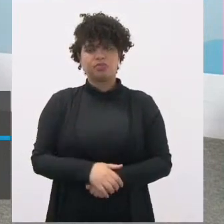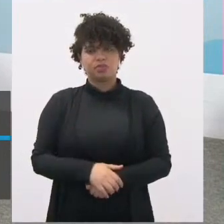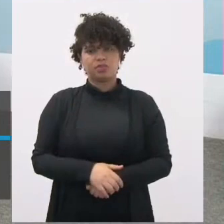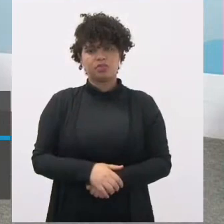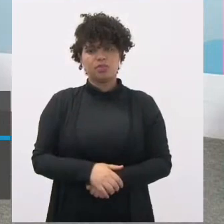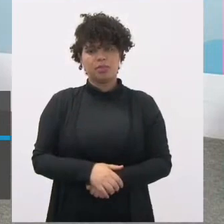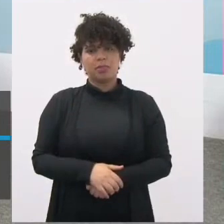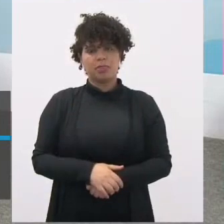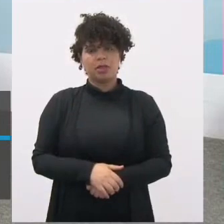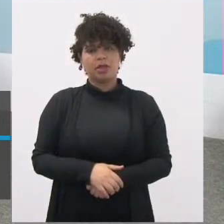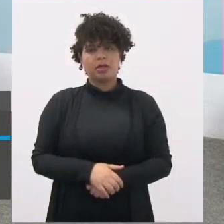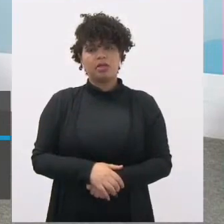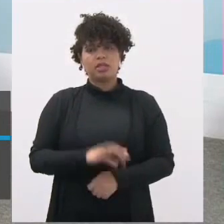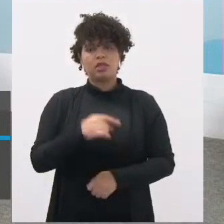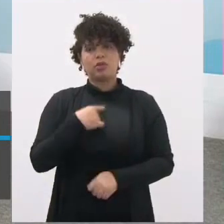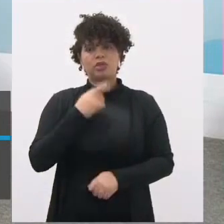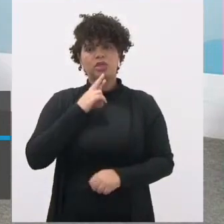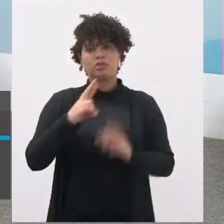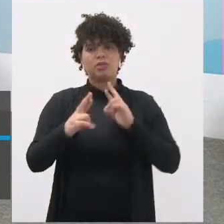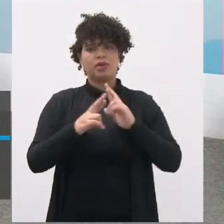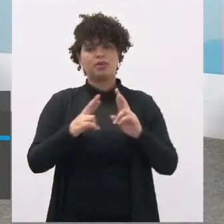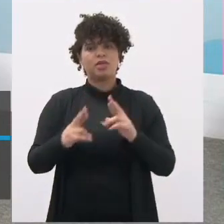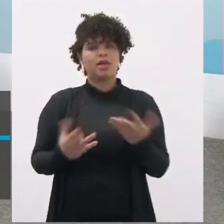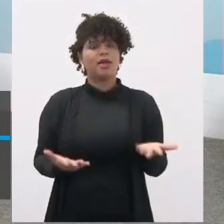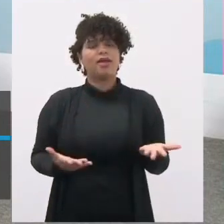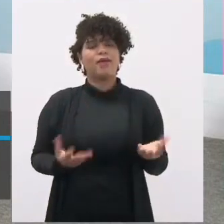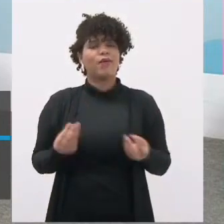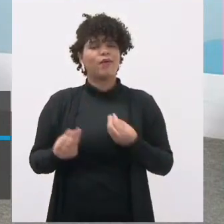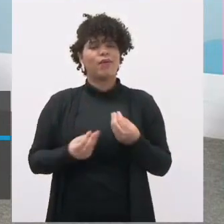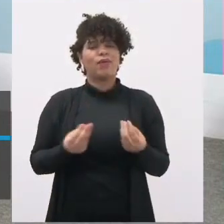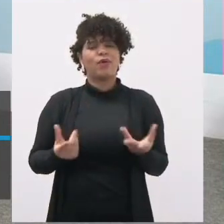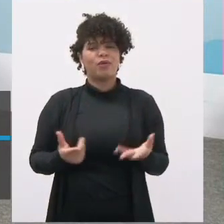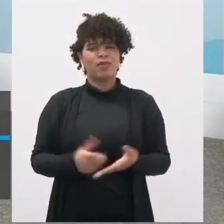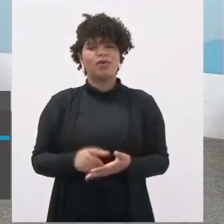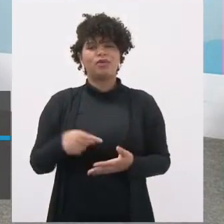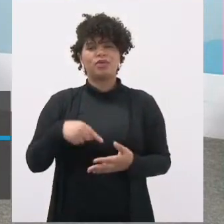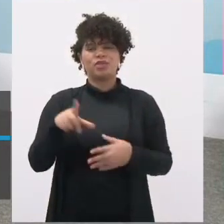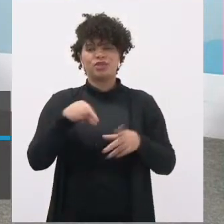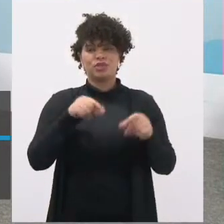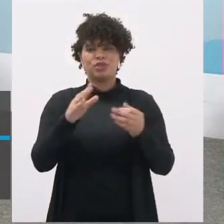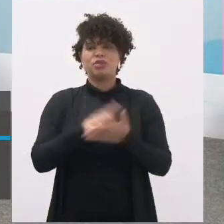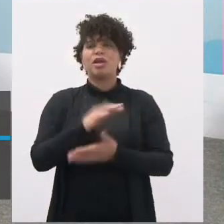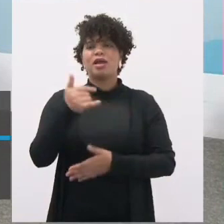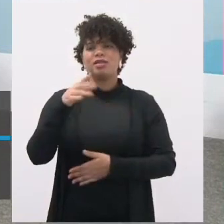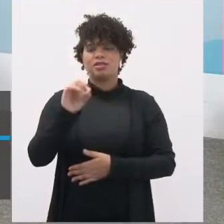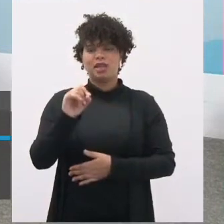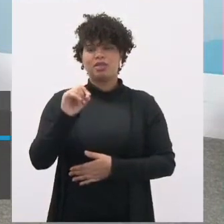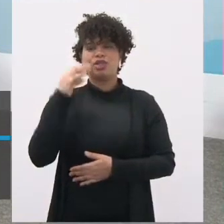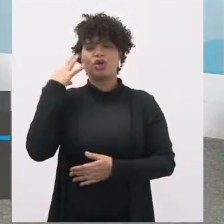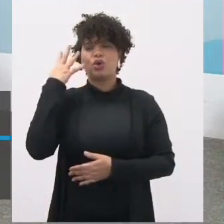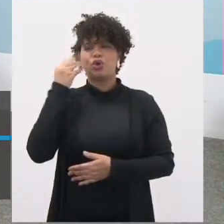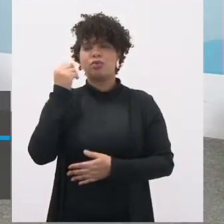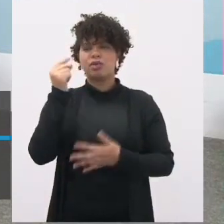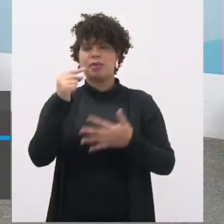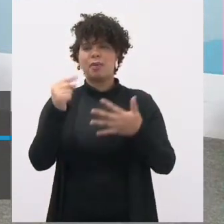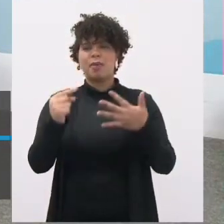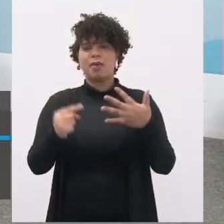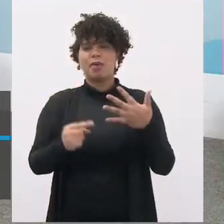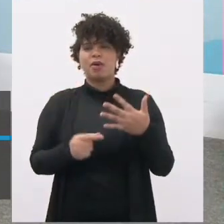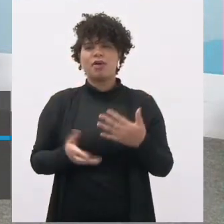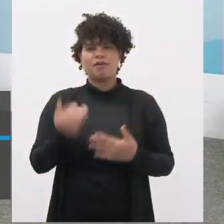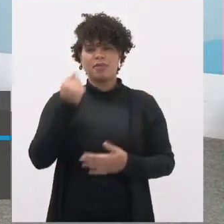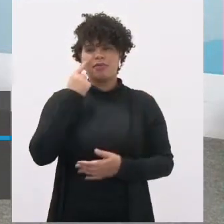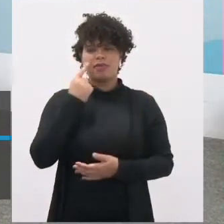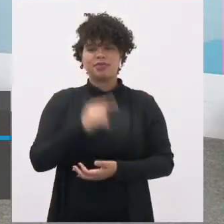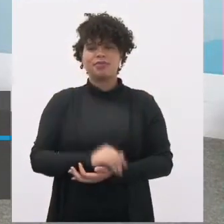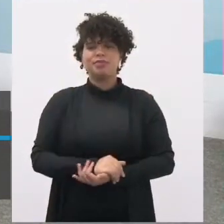nós tivéssemos que responder a essa questão, né, Marcelo? Nós elencamos aqui as 10 competências, que buscam o quê? Vamos lá